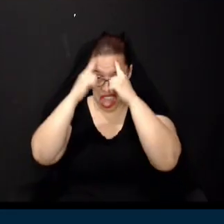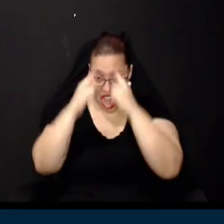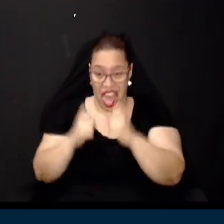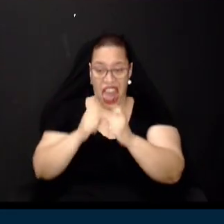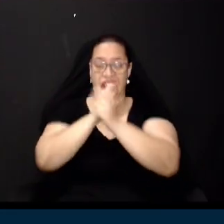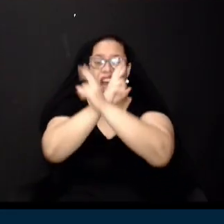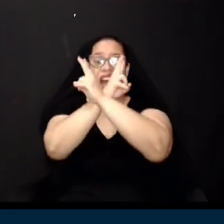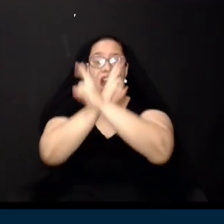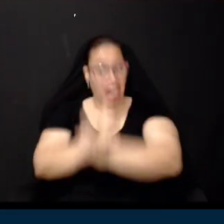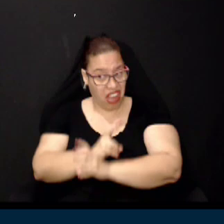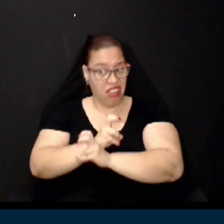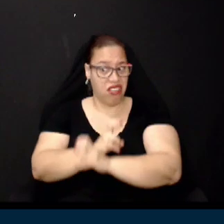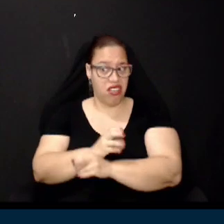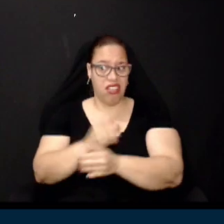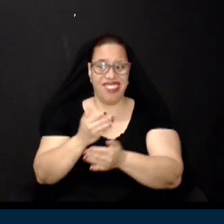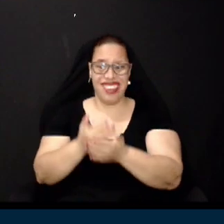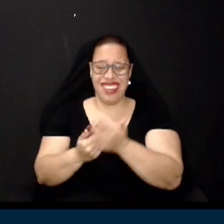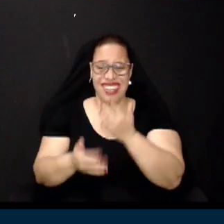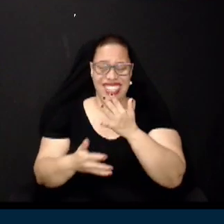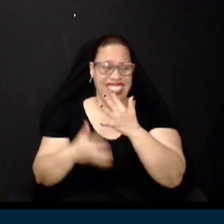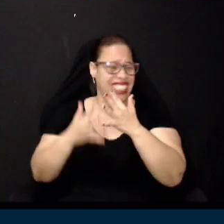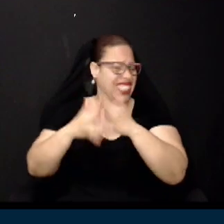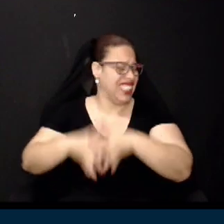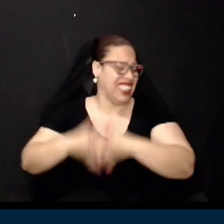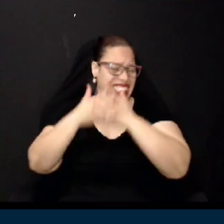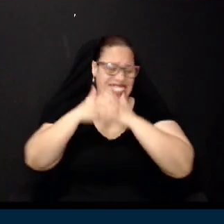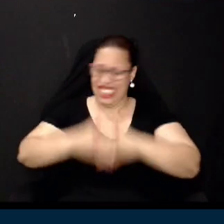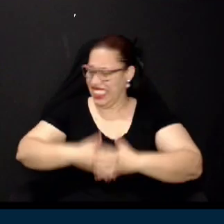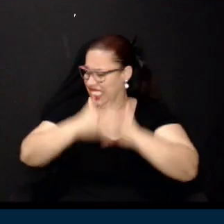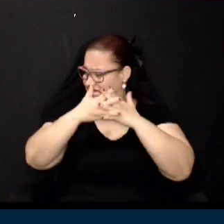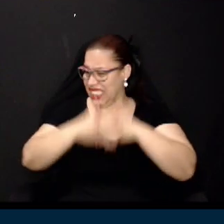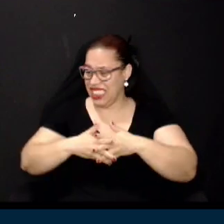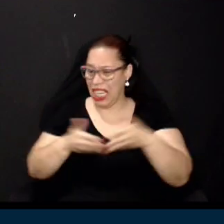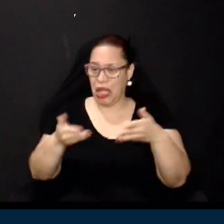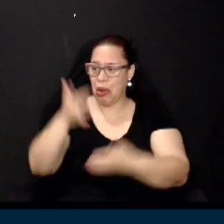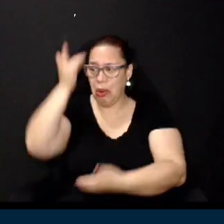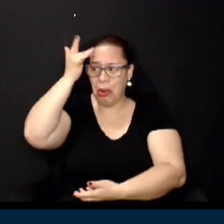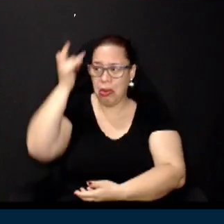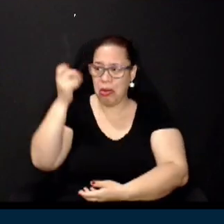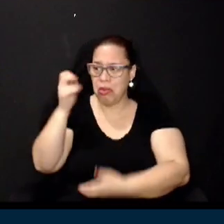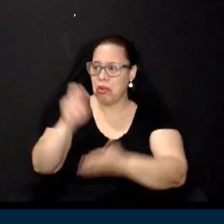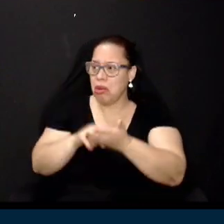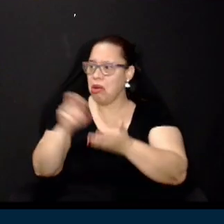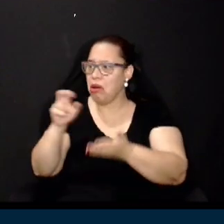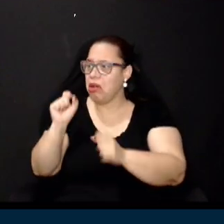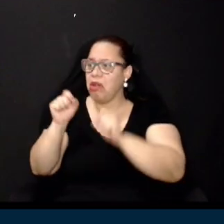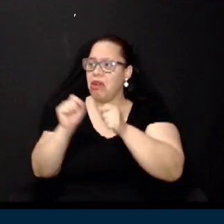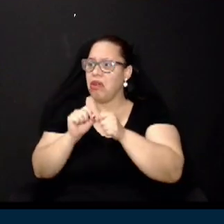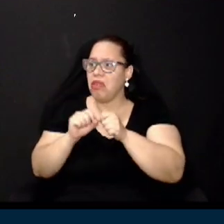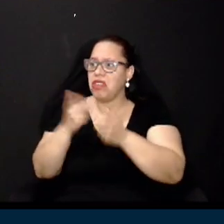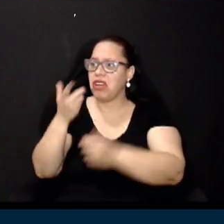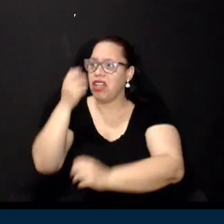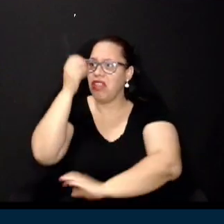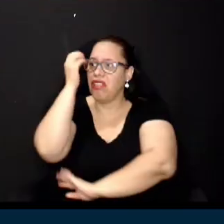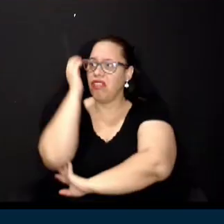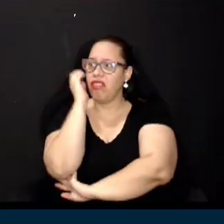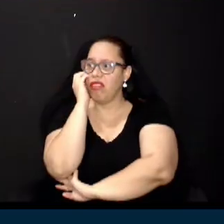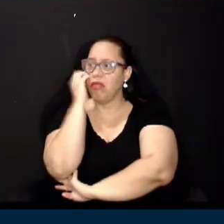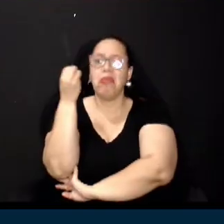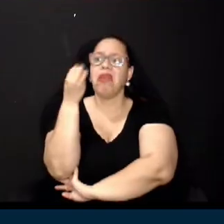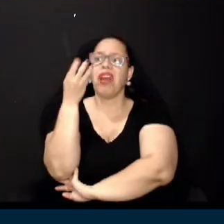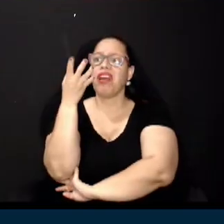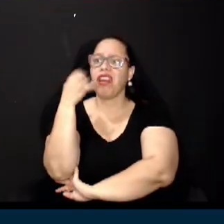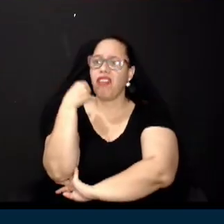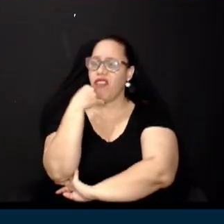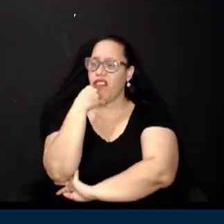se perde totalmente, porque e agora? Amanhã eu levanto, eu vou fazer o quê? Para quem? Onde está